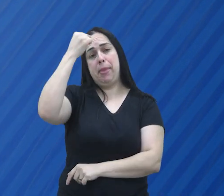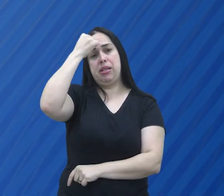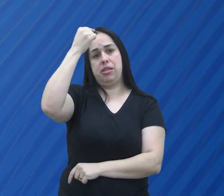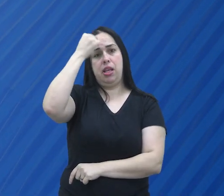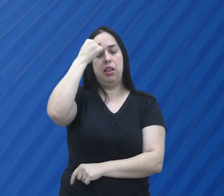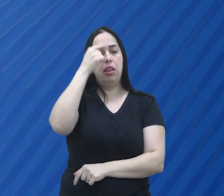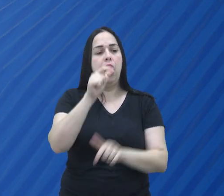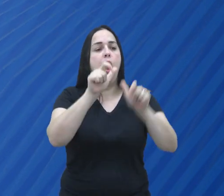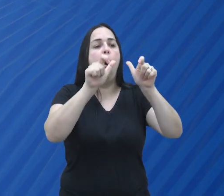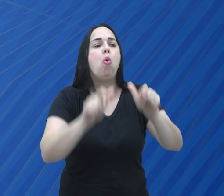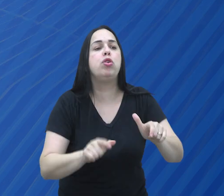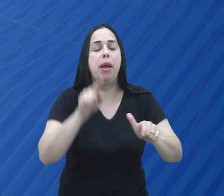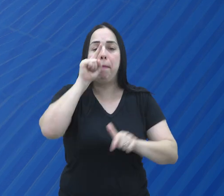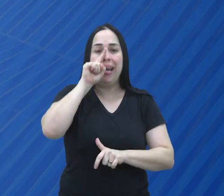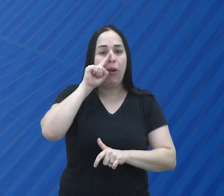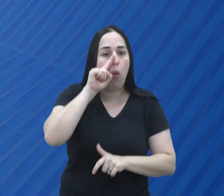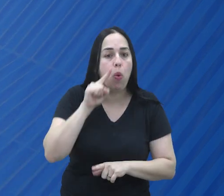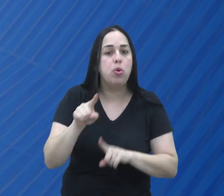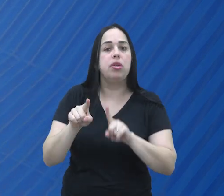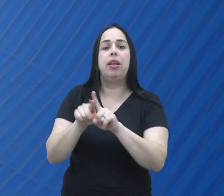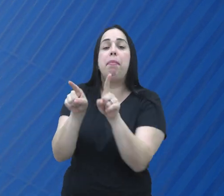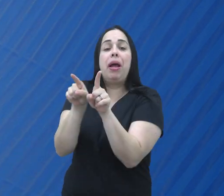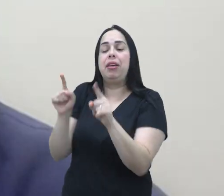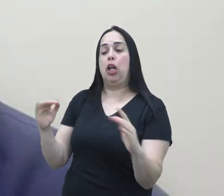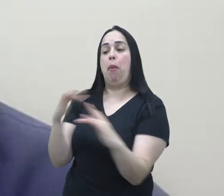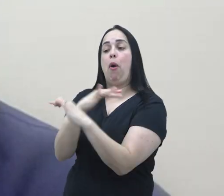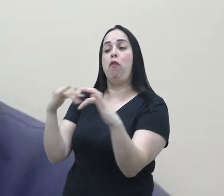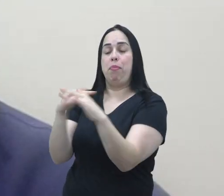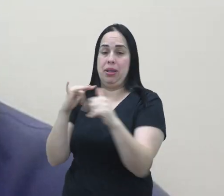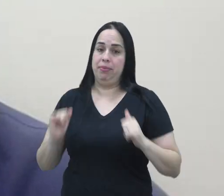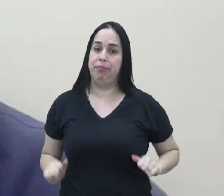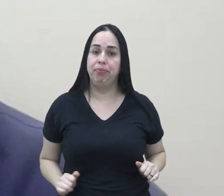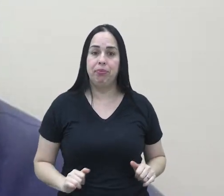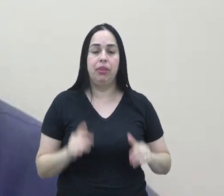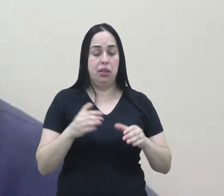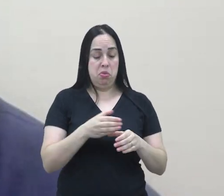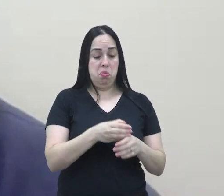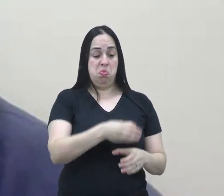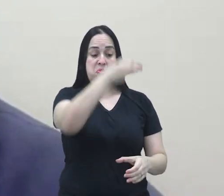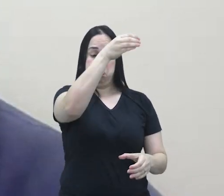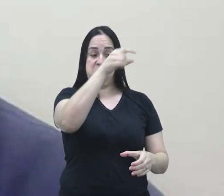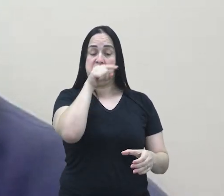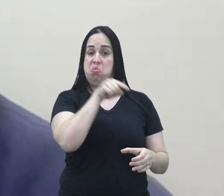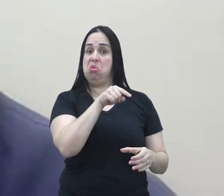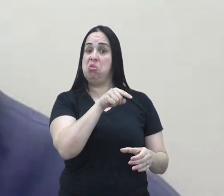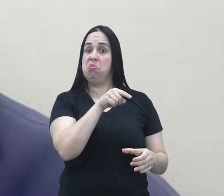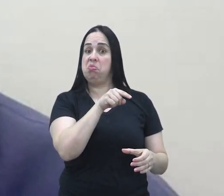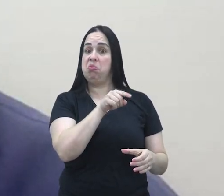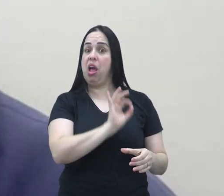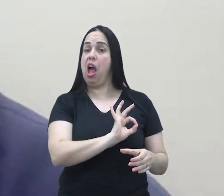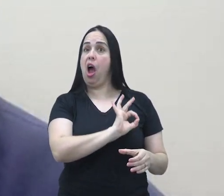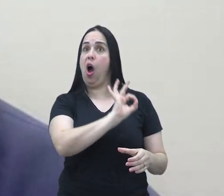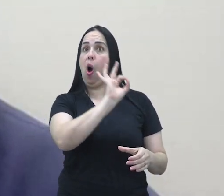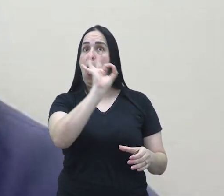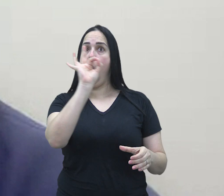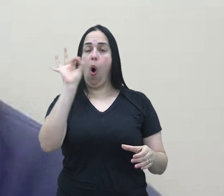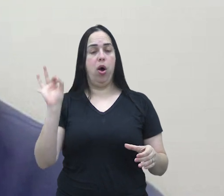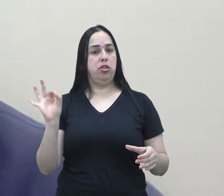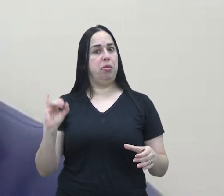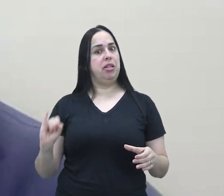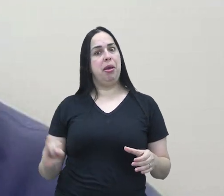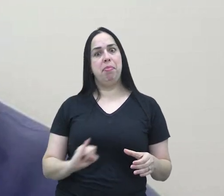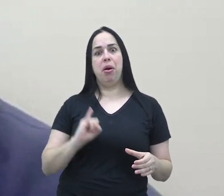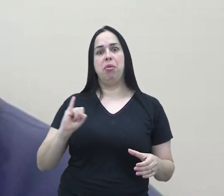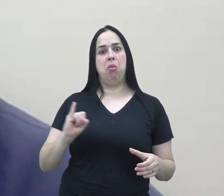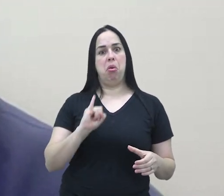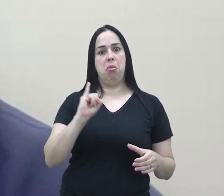priorizando áreas de maior fluxo e vulnerabilidade. Para o Coronel José Vicente, A instalação dos aparelhos nesses locais tem